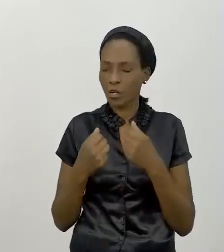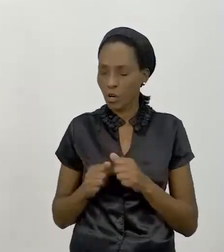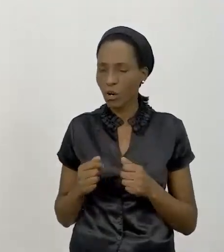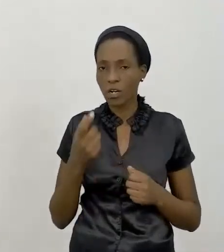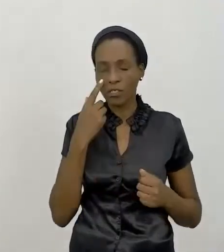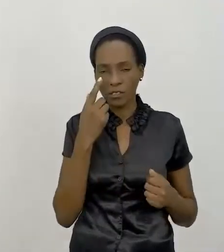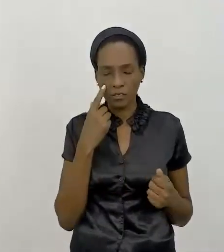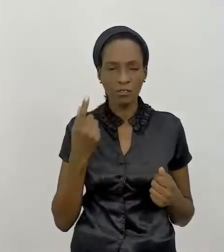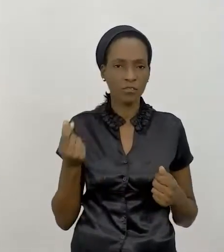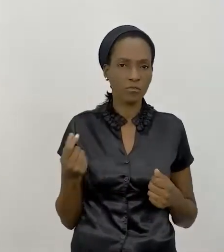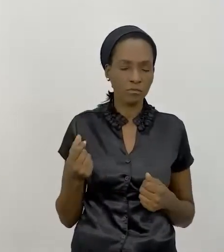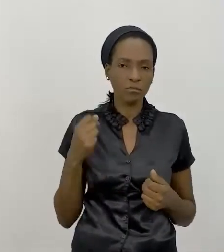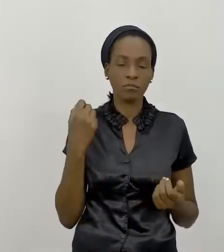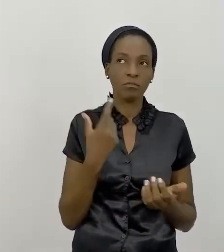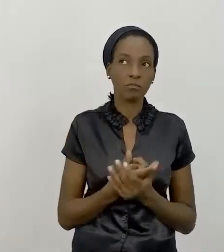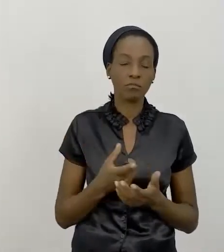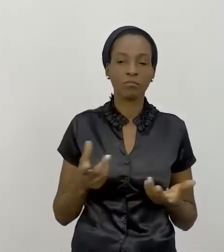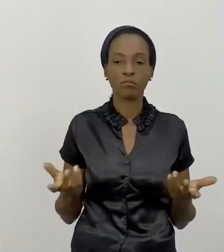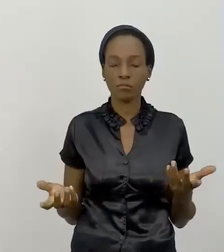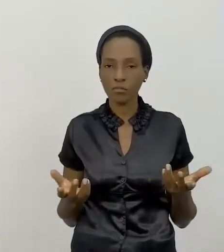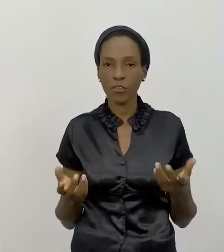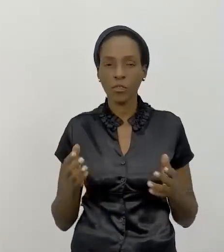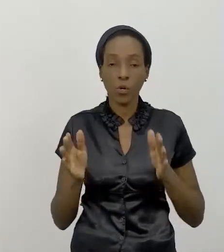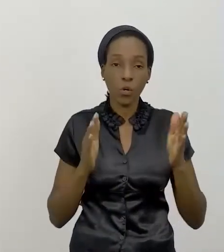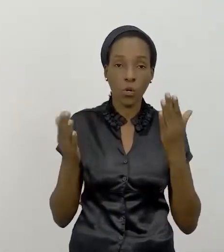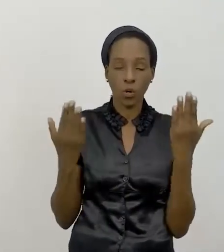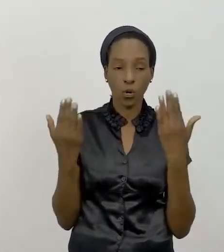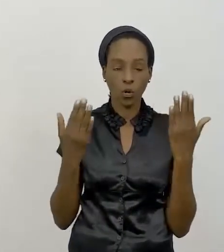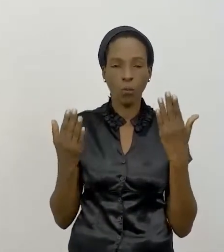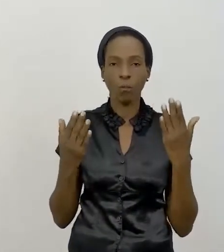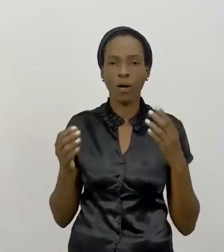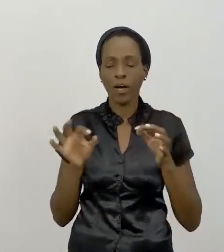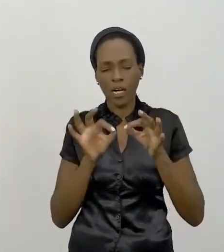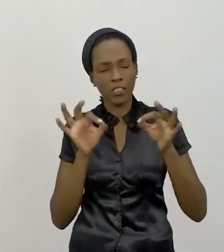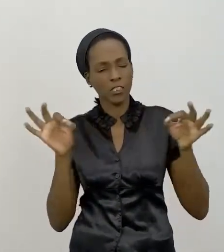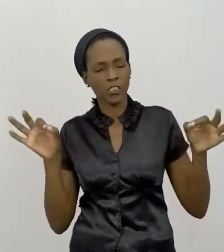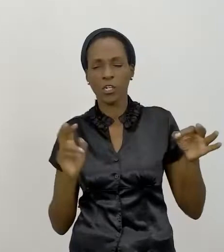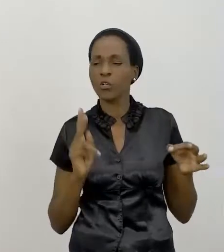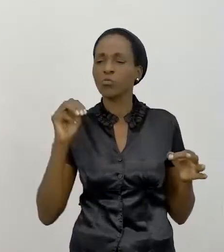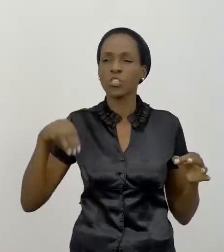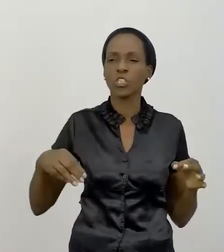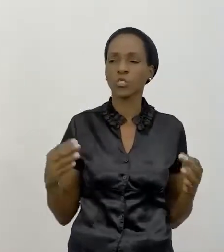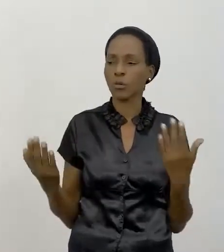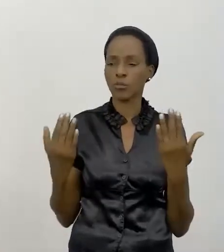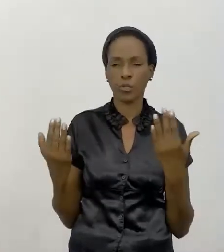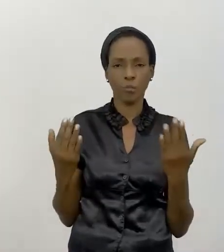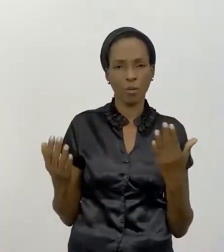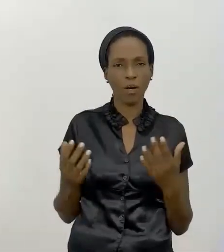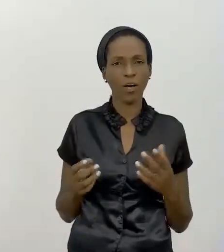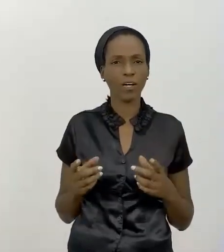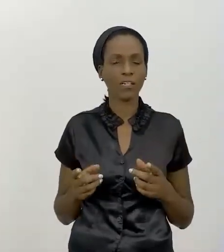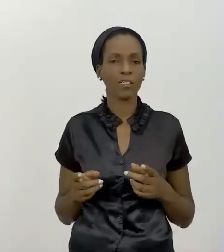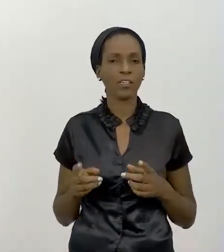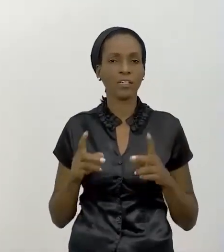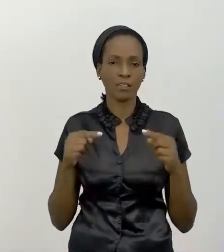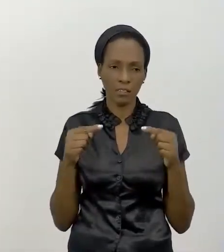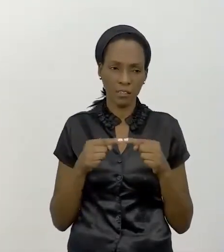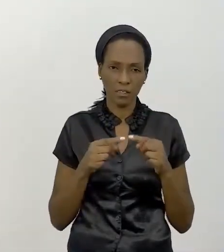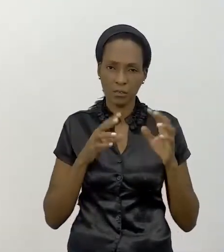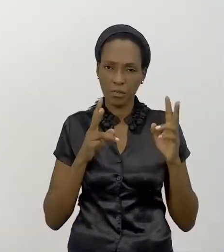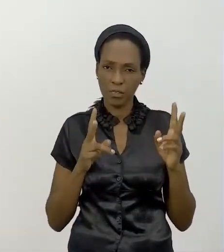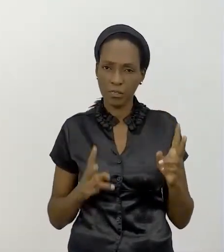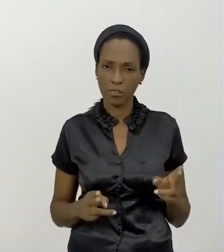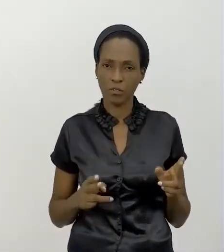preço. Então, a distância percorrida é proporcional, segue um padrão ao valor pago. Então, a gente já fez